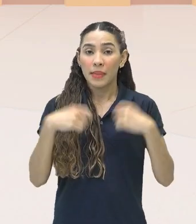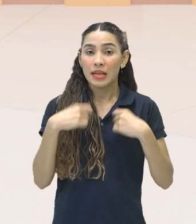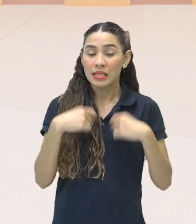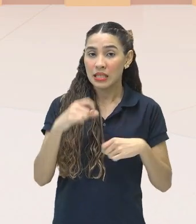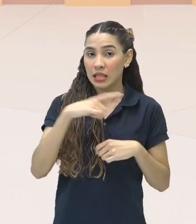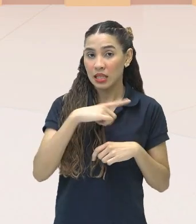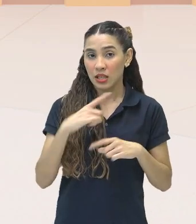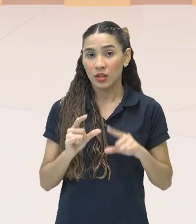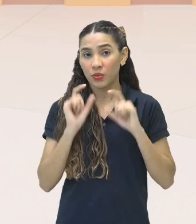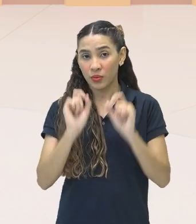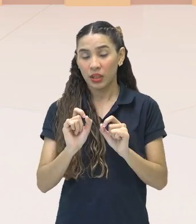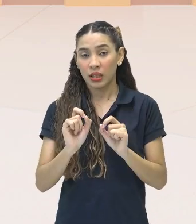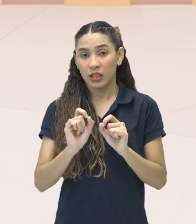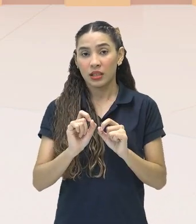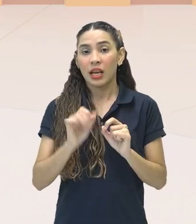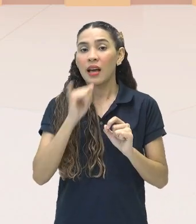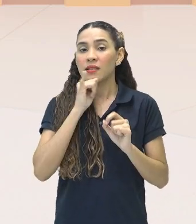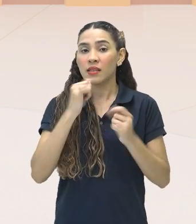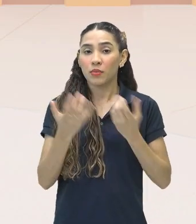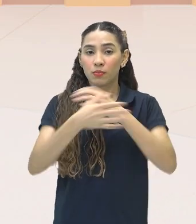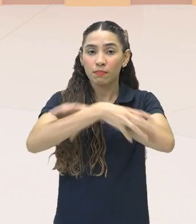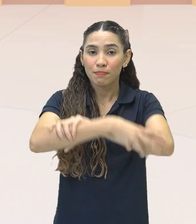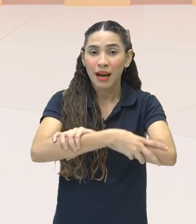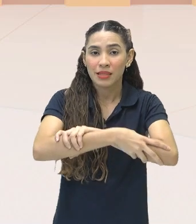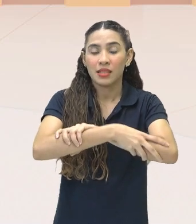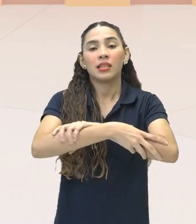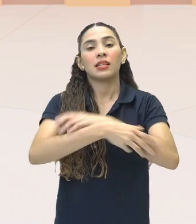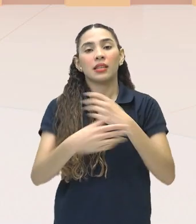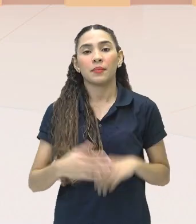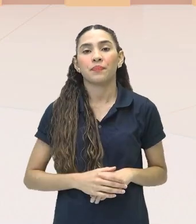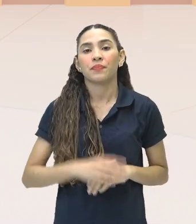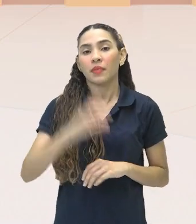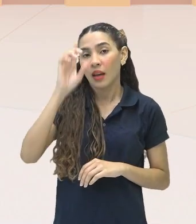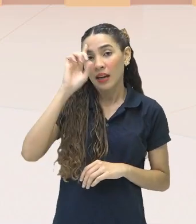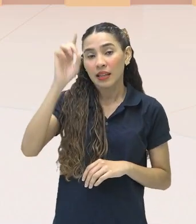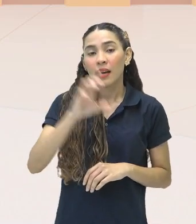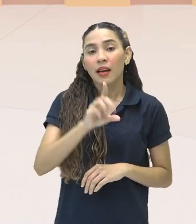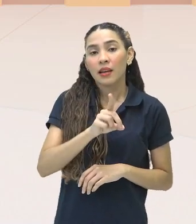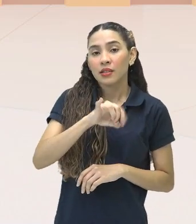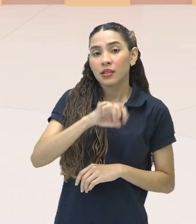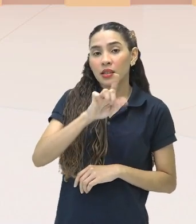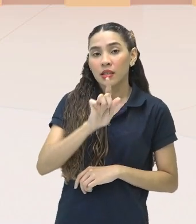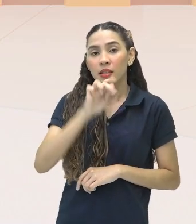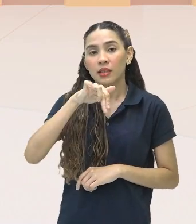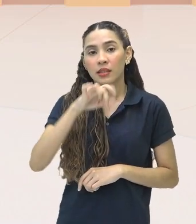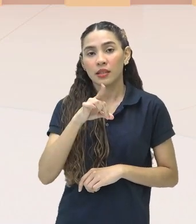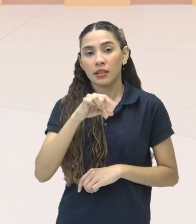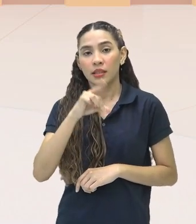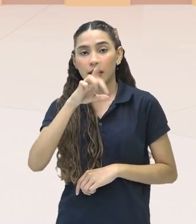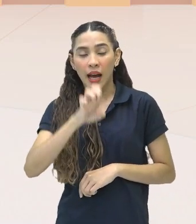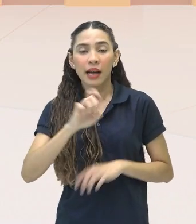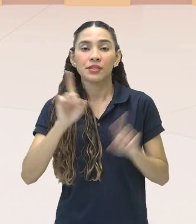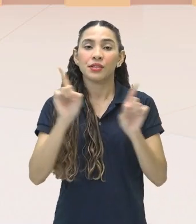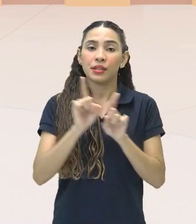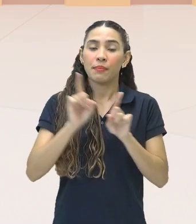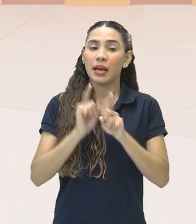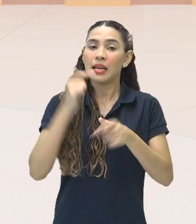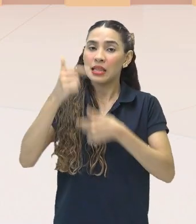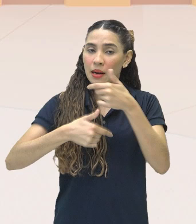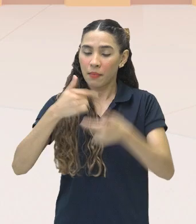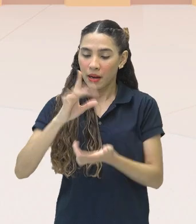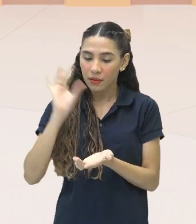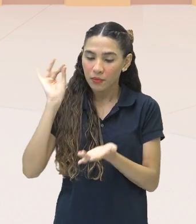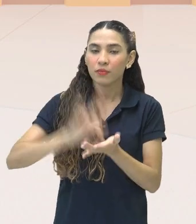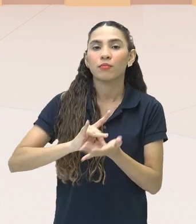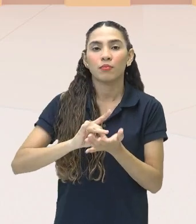existir, esse casamento entre a ideia de dignidade e a ideia de um trabalho